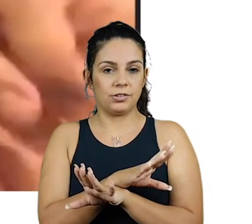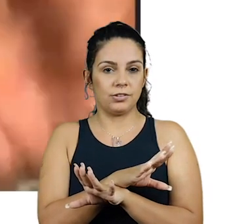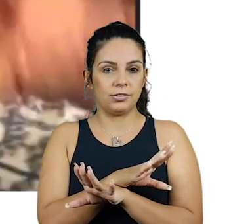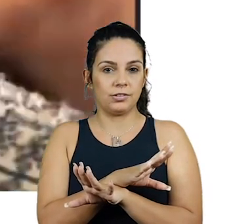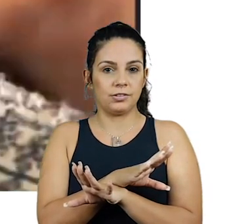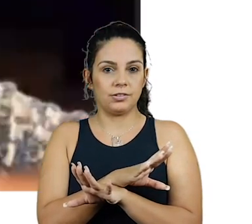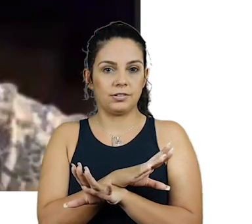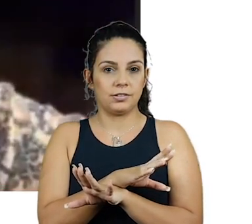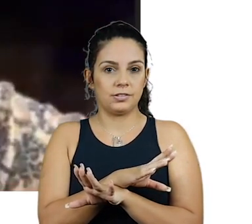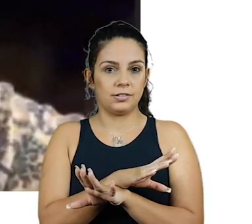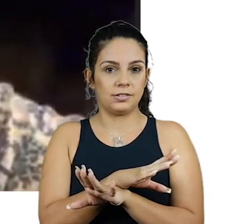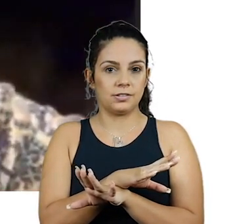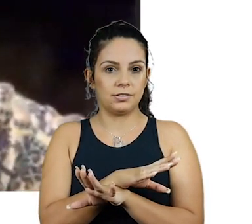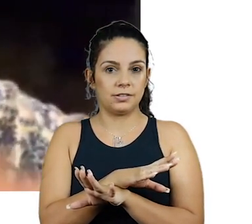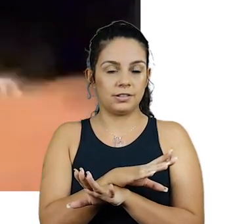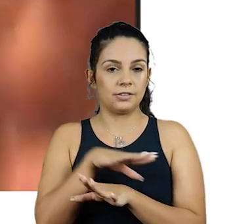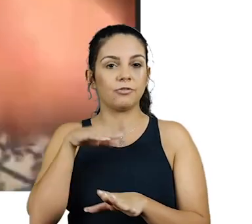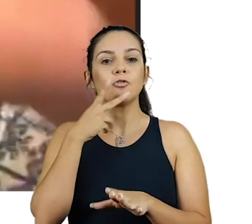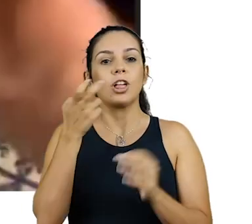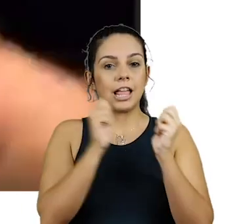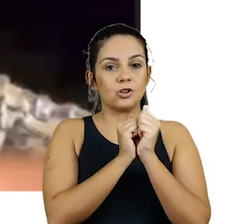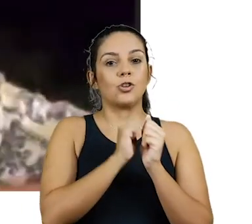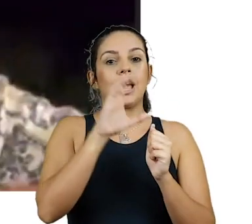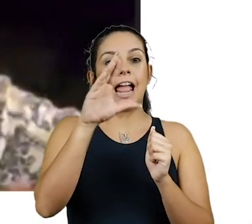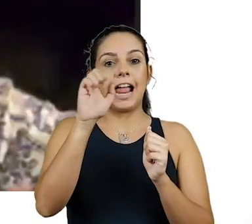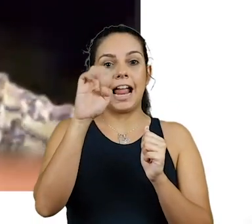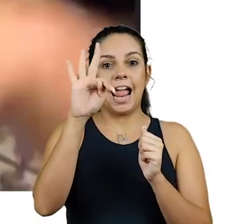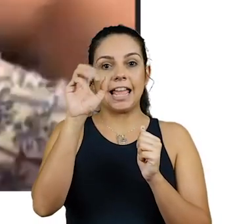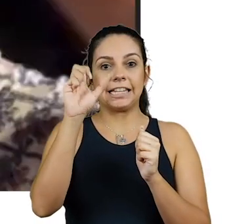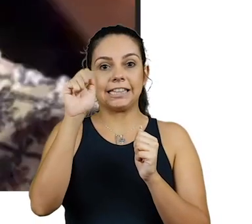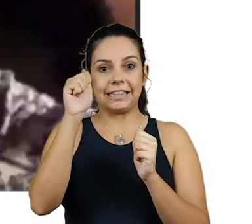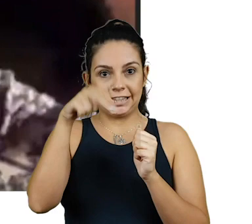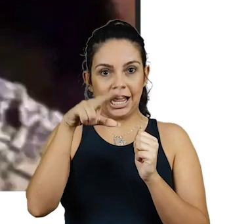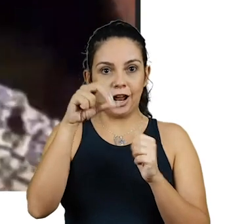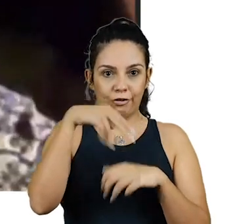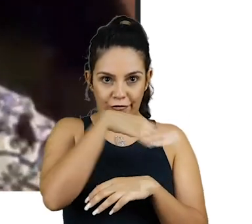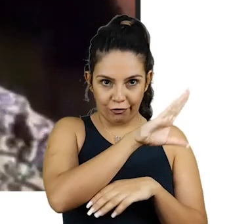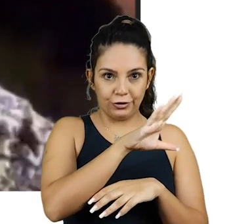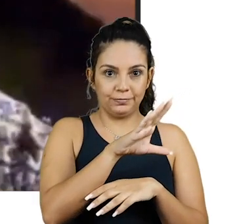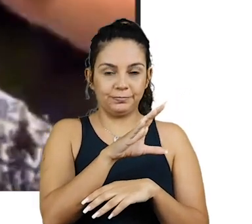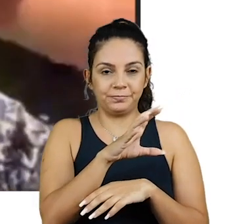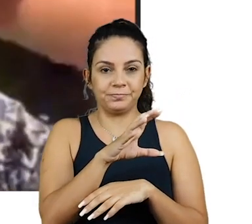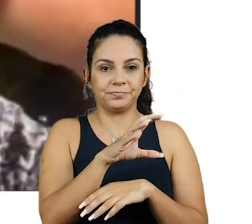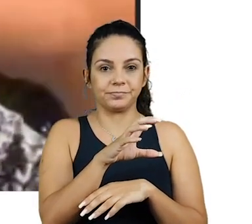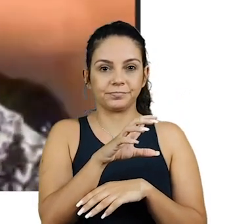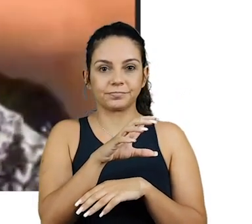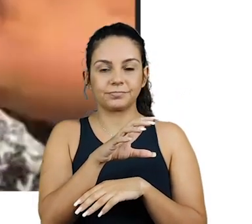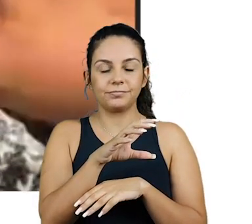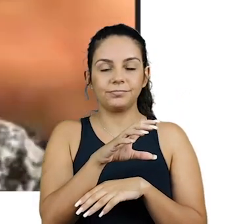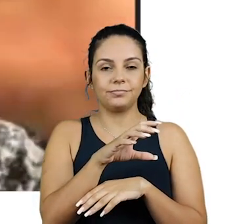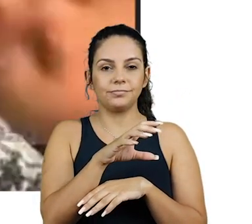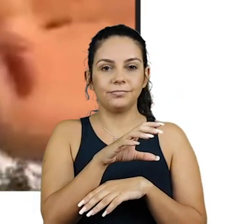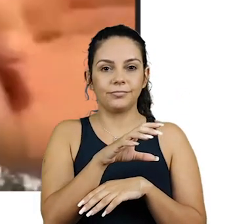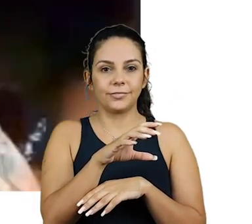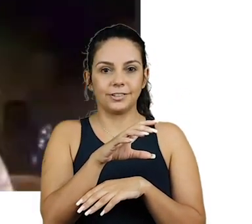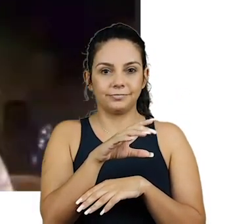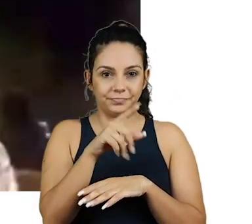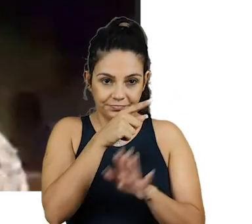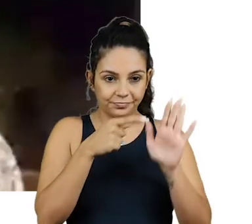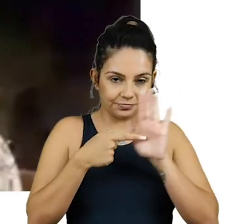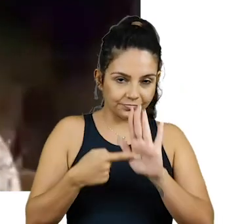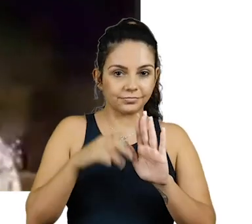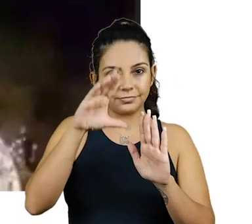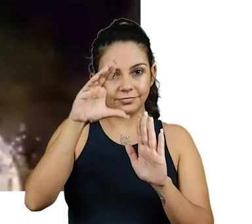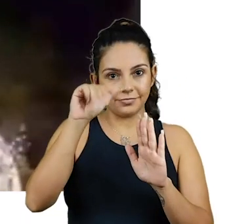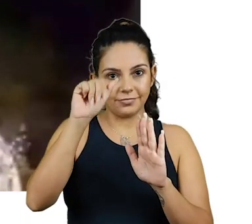quer que você vá até no estúdio com ele. Foi pro estúdio, 2 horas da manhã, Caetano mostra para ela então